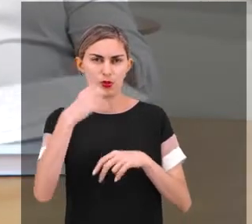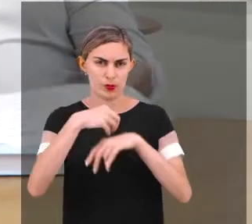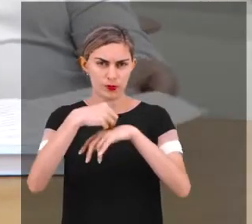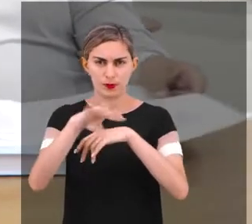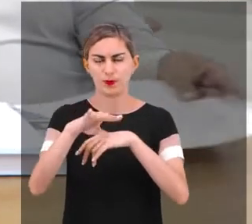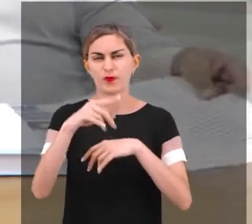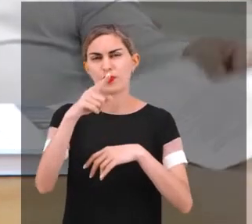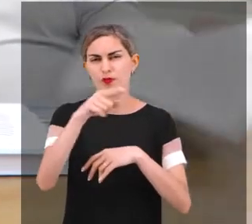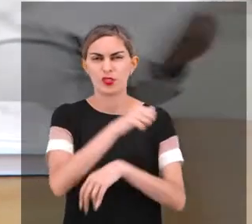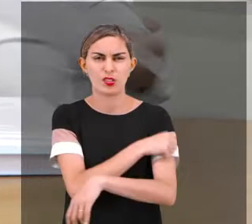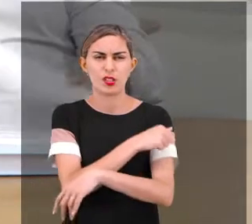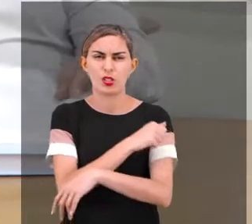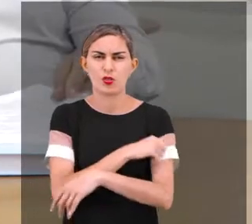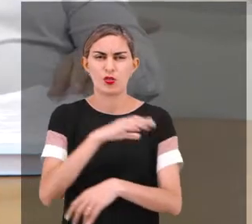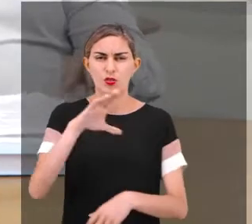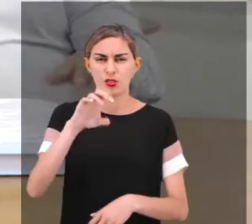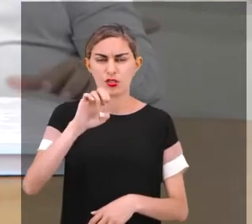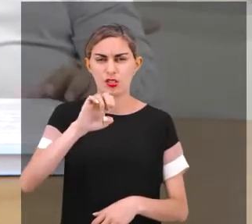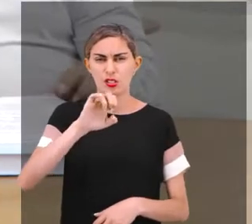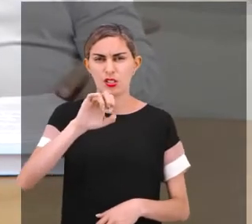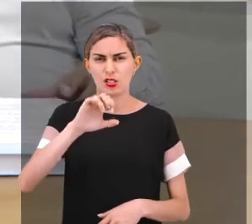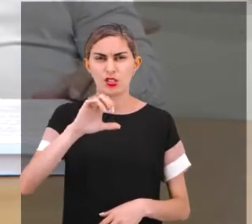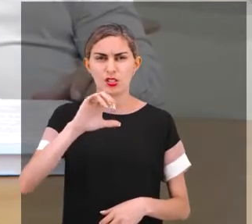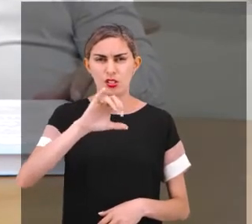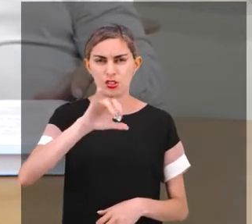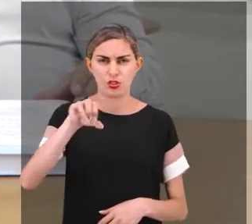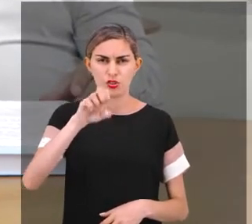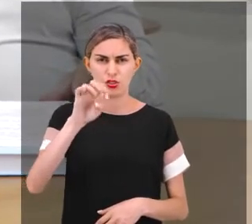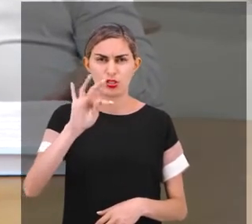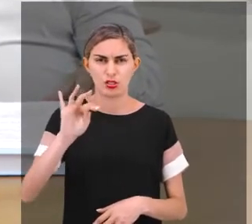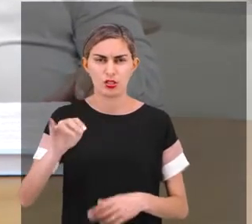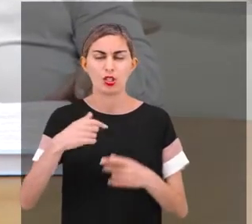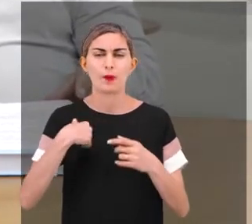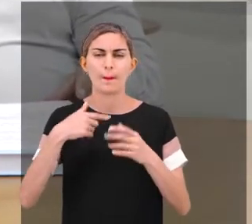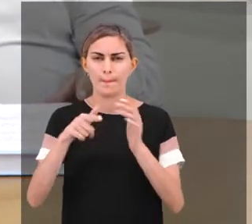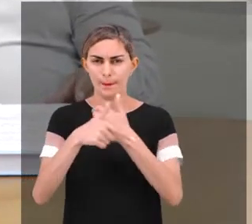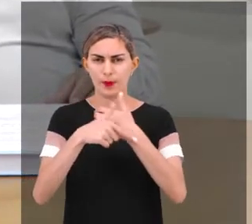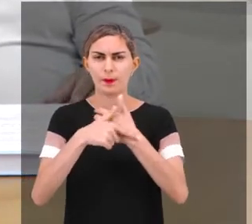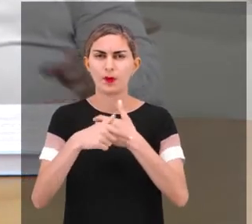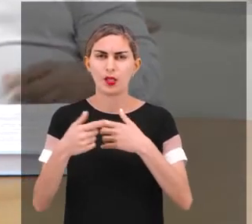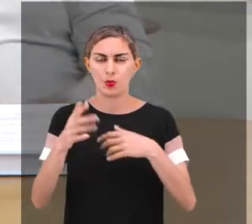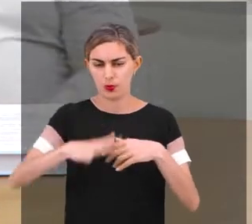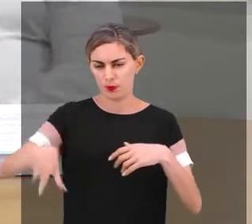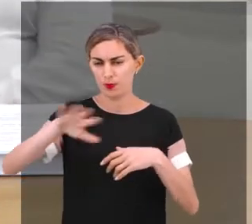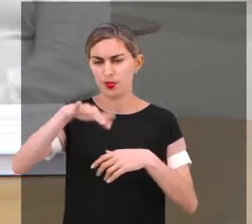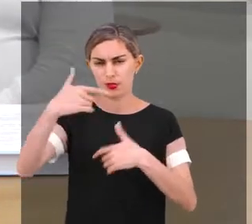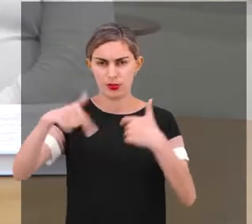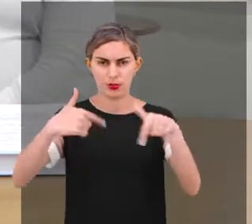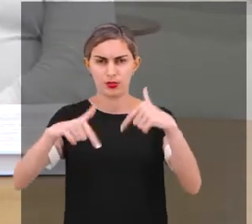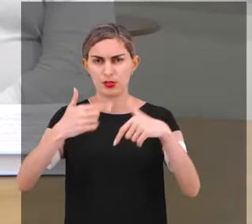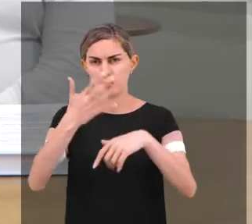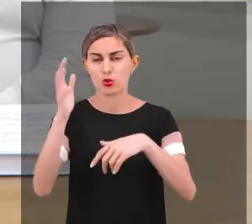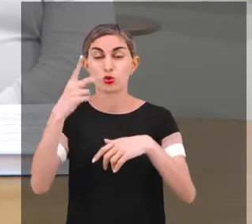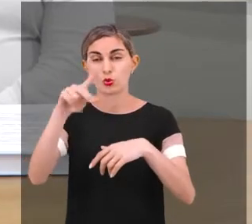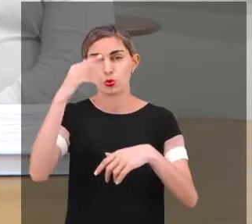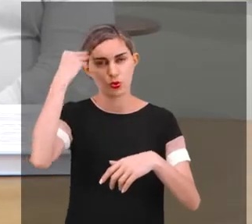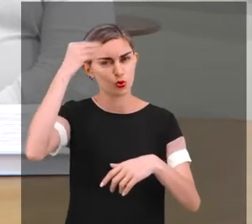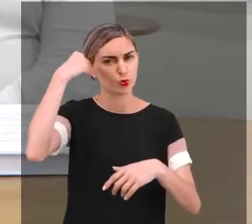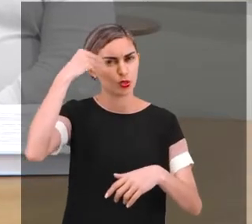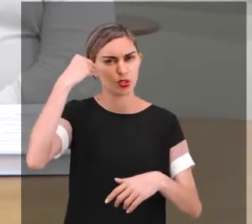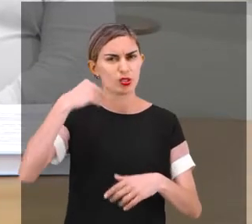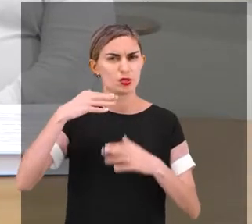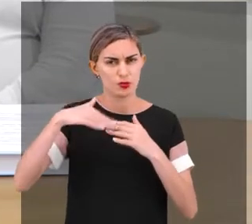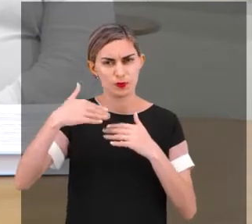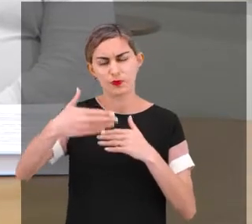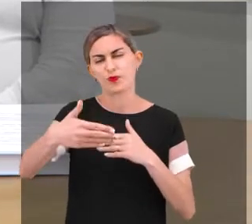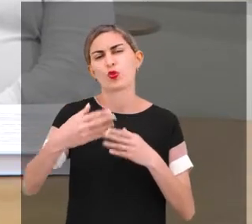para vocês, alunos, que o SESMIT tem um papel, né, Luiz, nessa construção desse ambiente de trabalho, né? Na tua experiência,